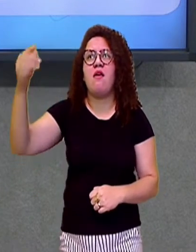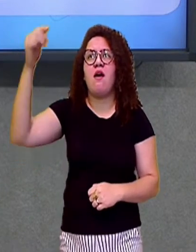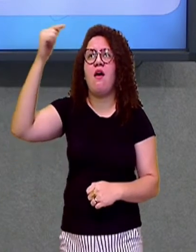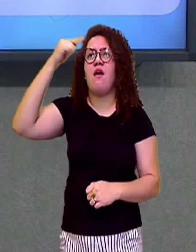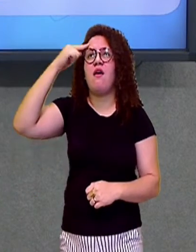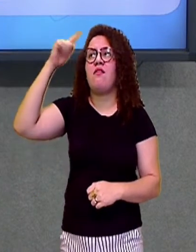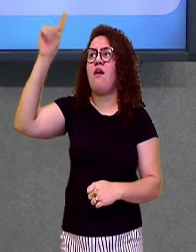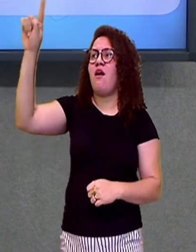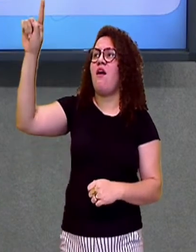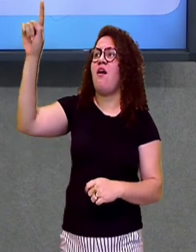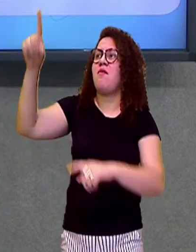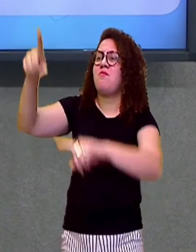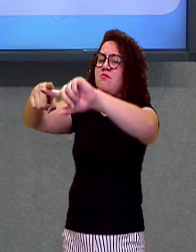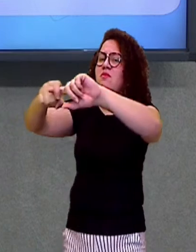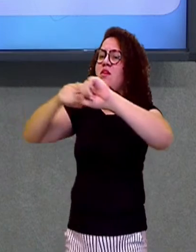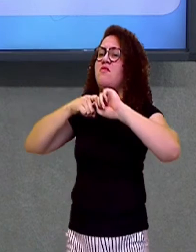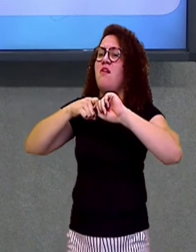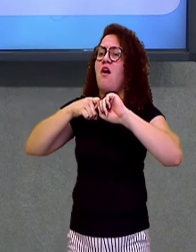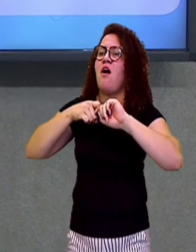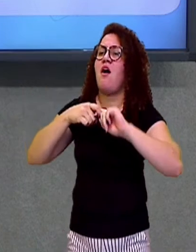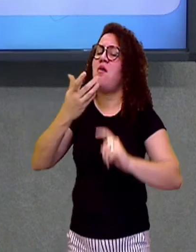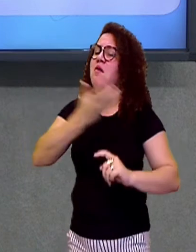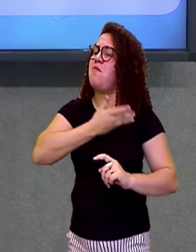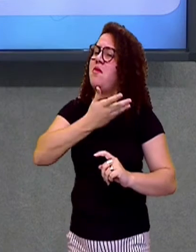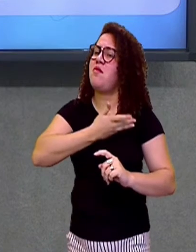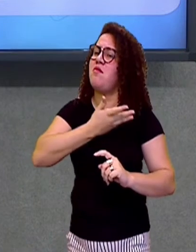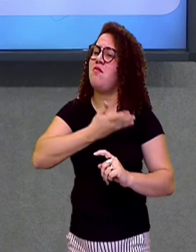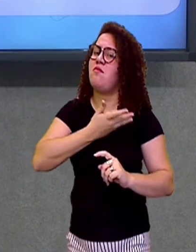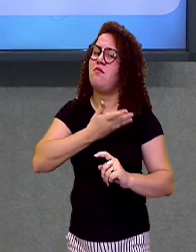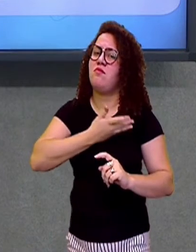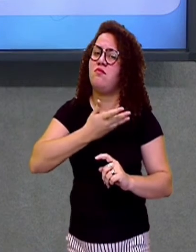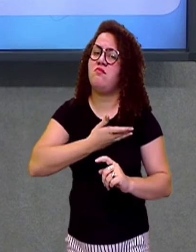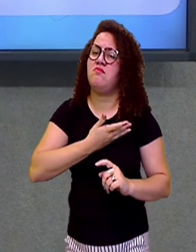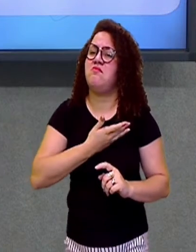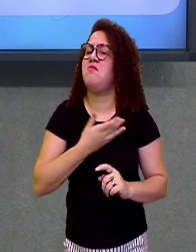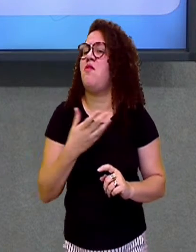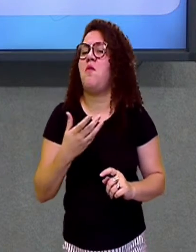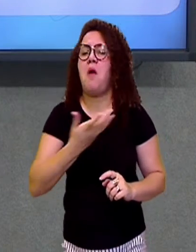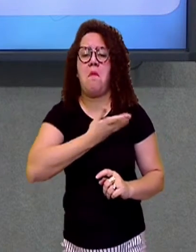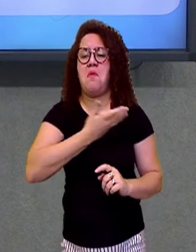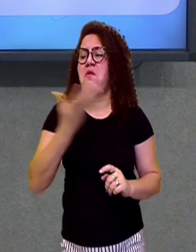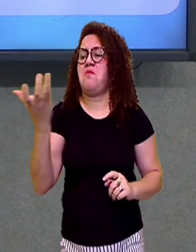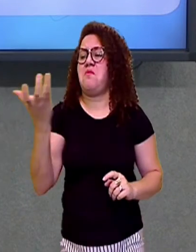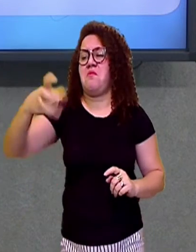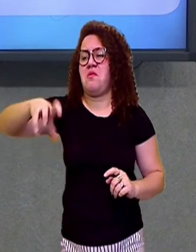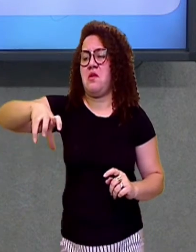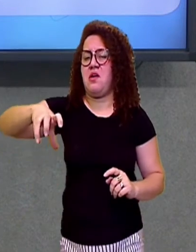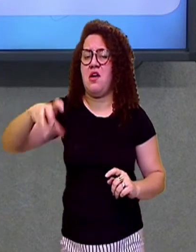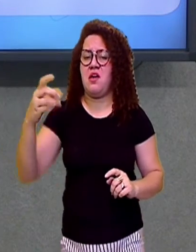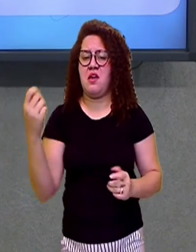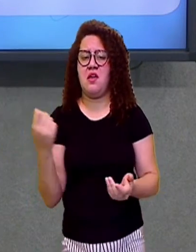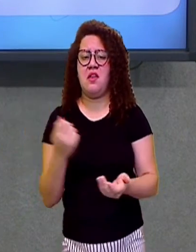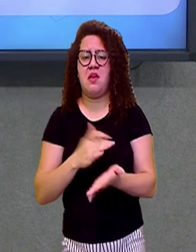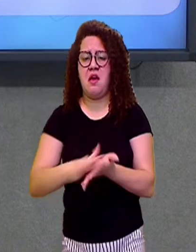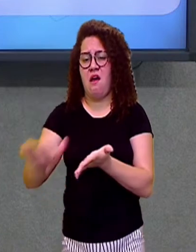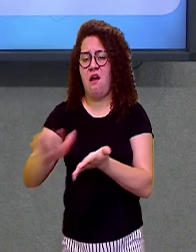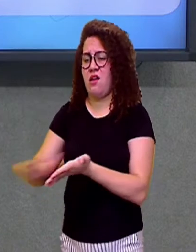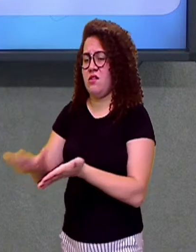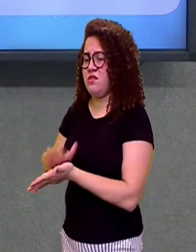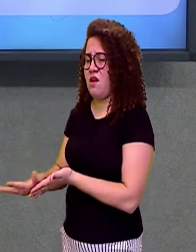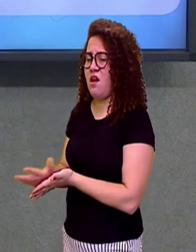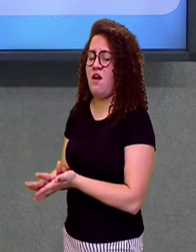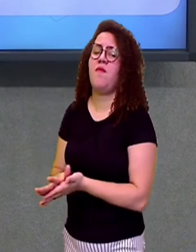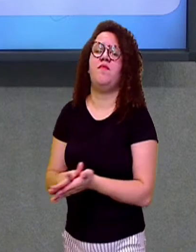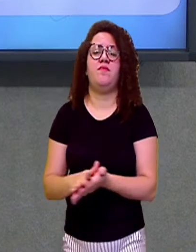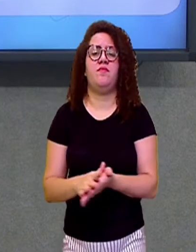cabeça é pedir emprestado para o amigo, mas o amigo estava tão resistente, não queria gastar, então fica uma situação complicada. Então, o